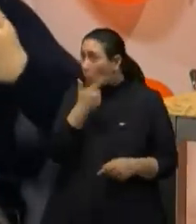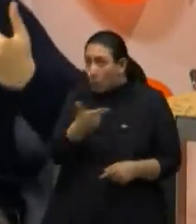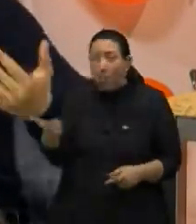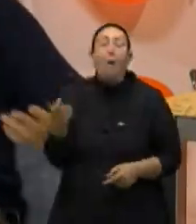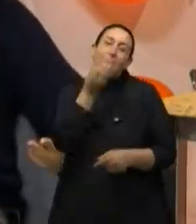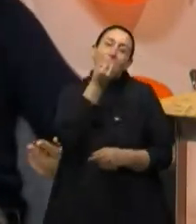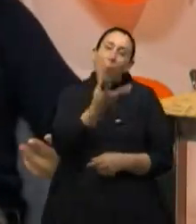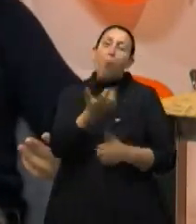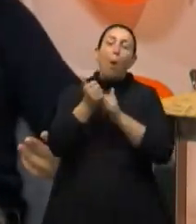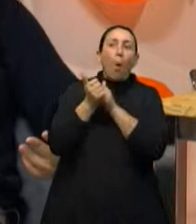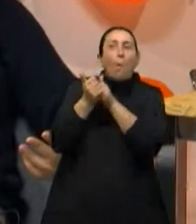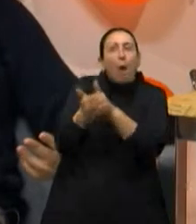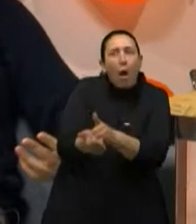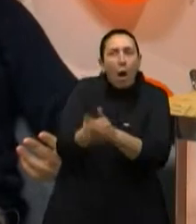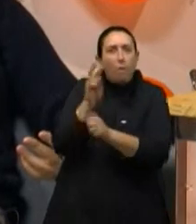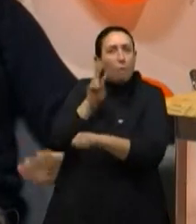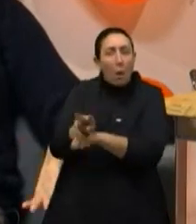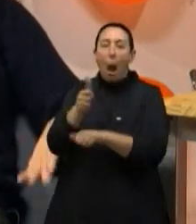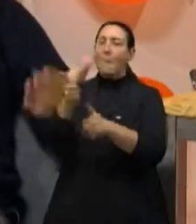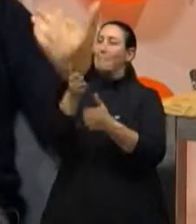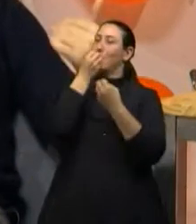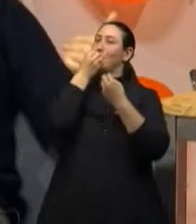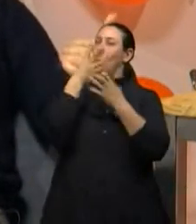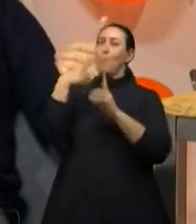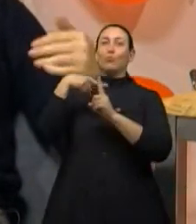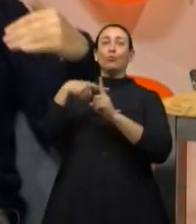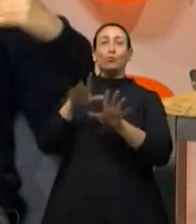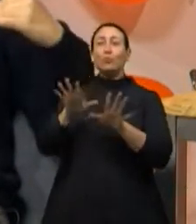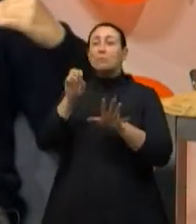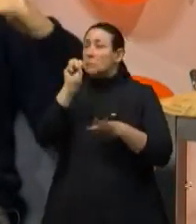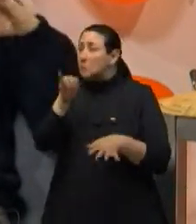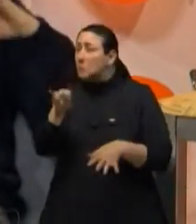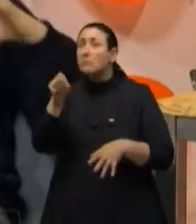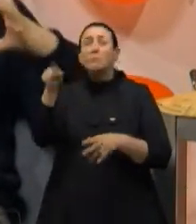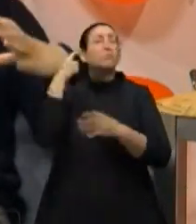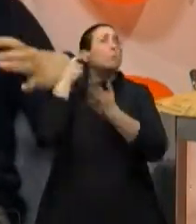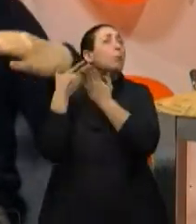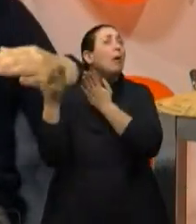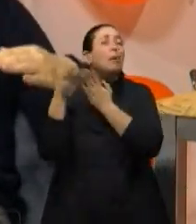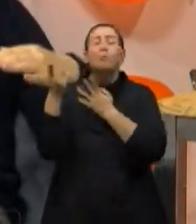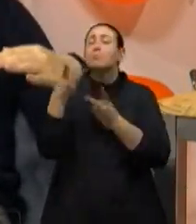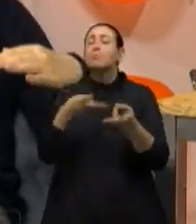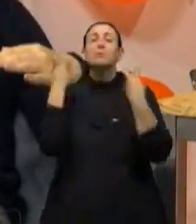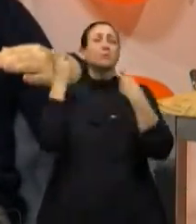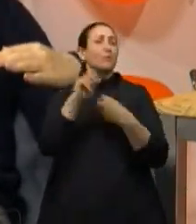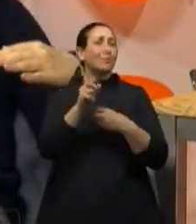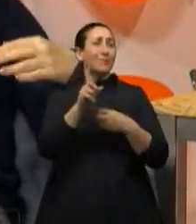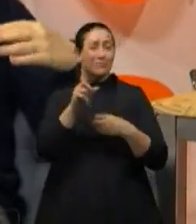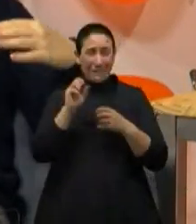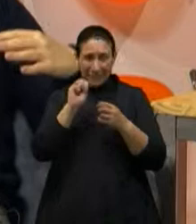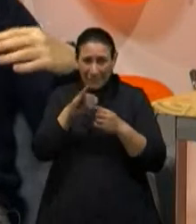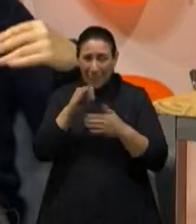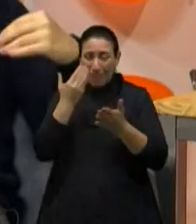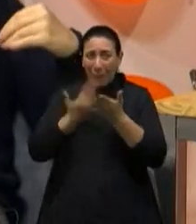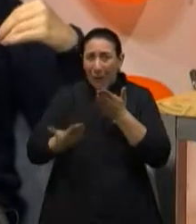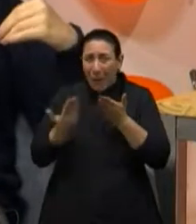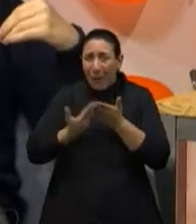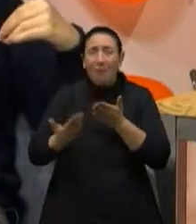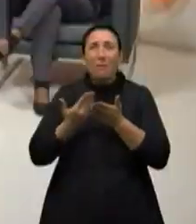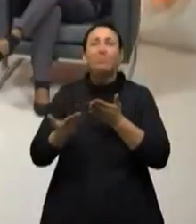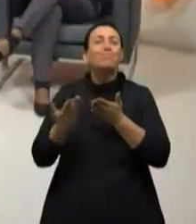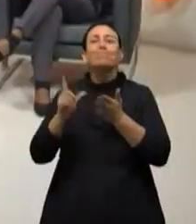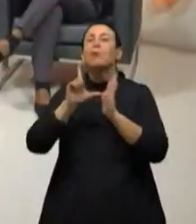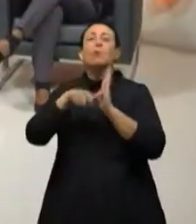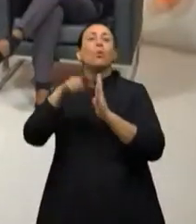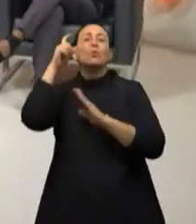poder acompanhar e orientar né porque quanto antes a perda a gente muitas vezes não consegue barrar Mas a questão de